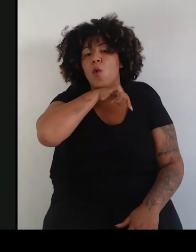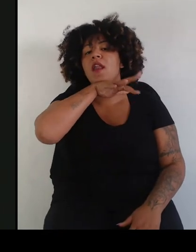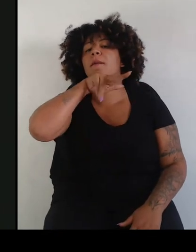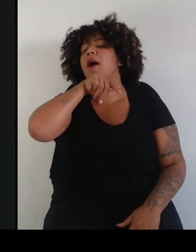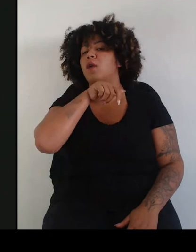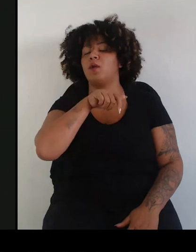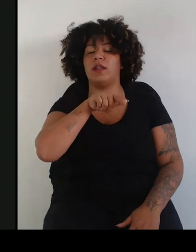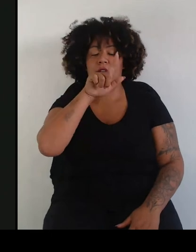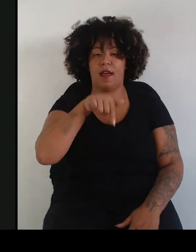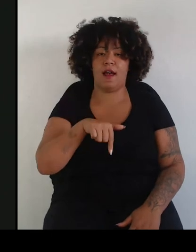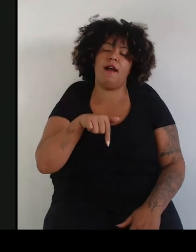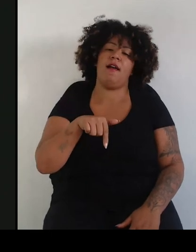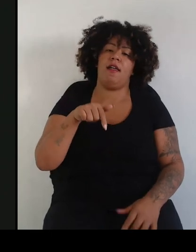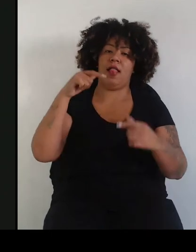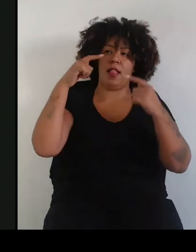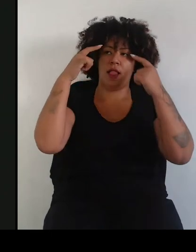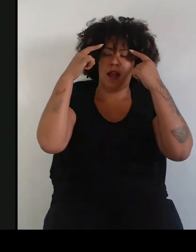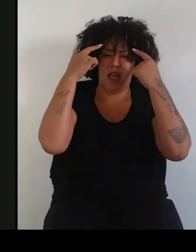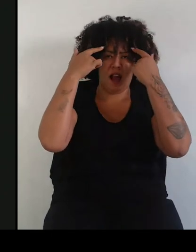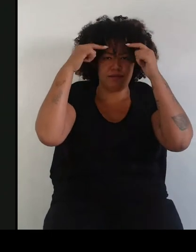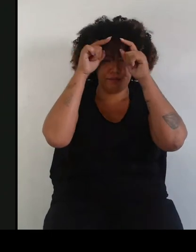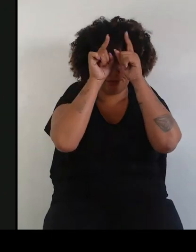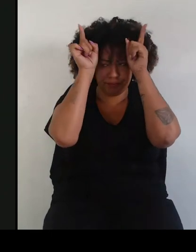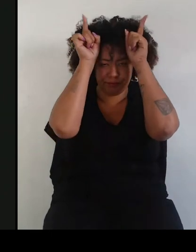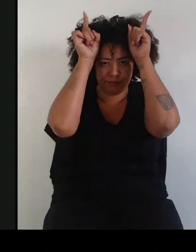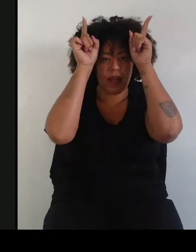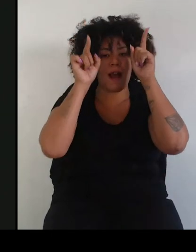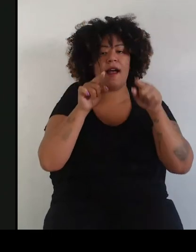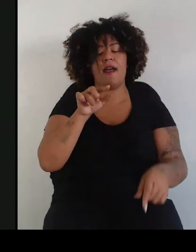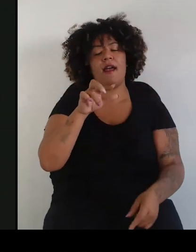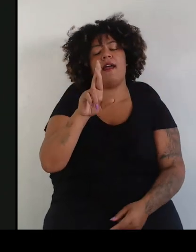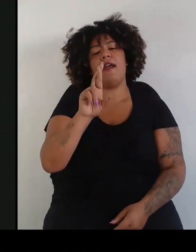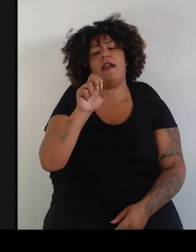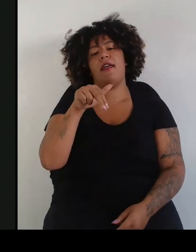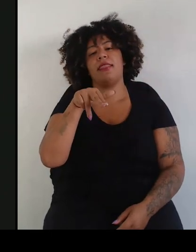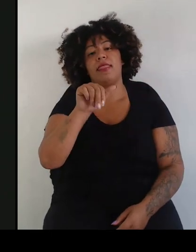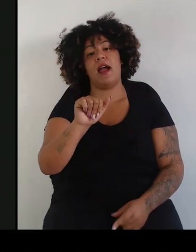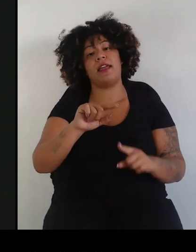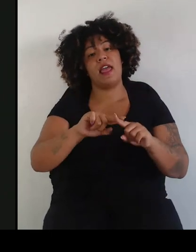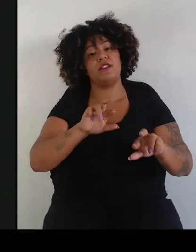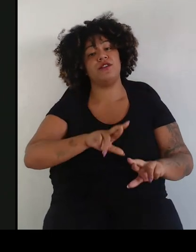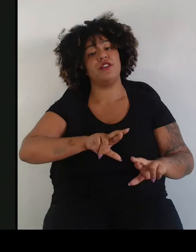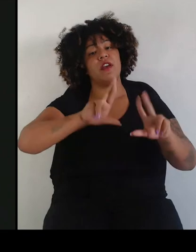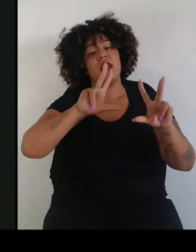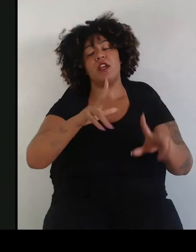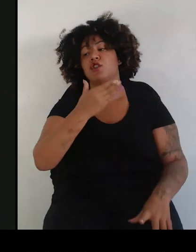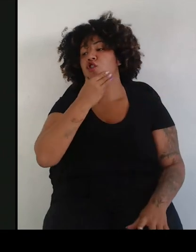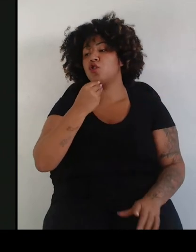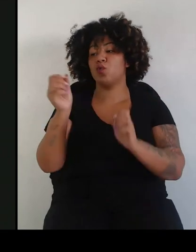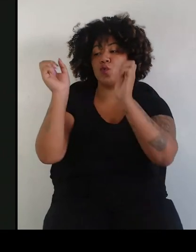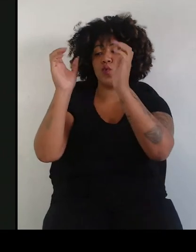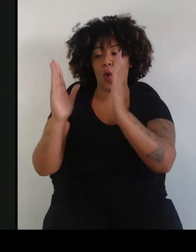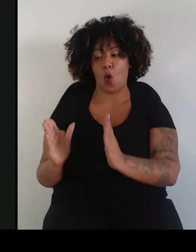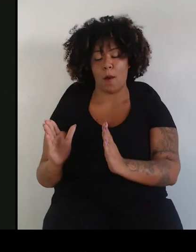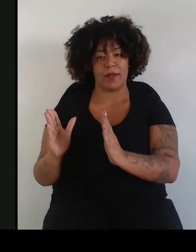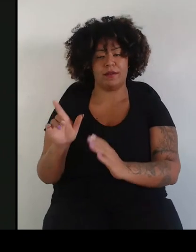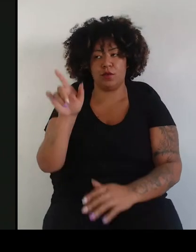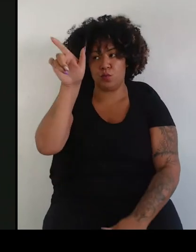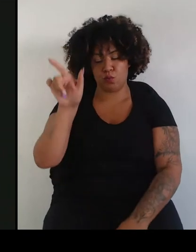homem mas havia uma grande contradição Histórica no processo das